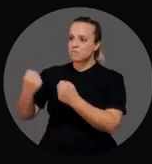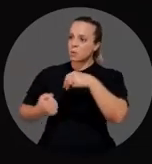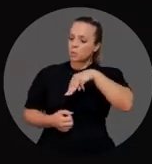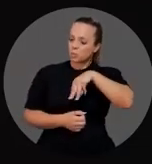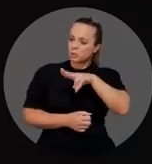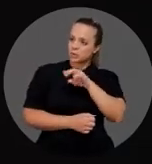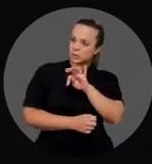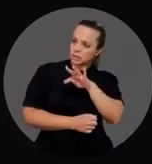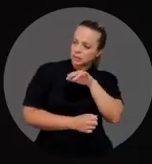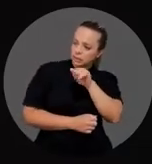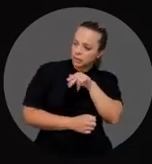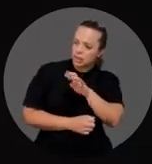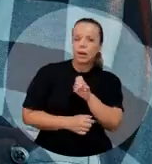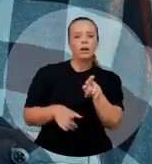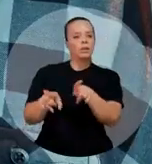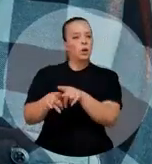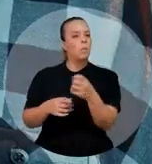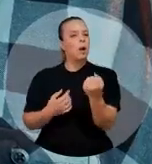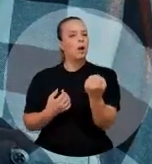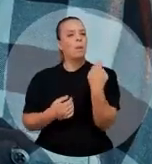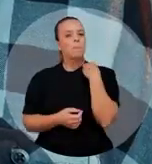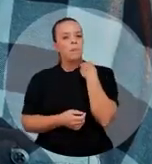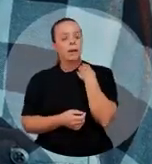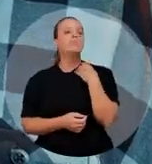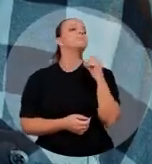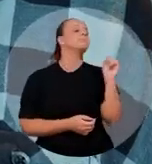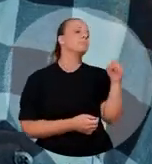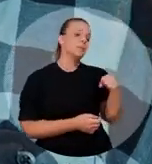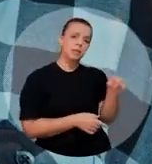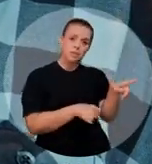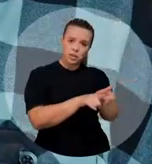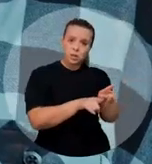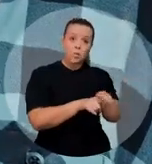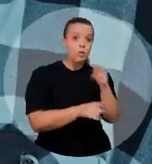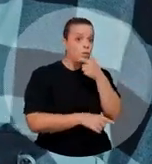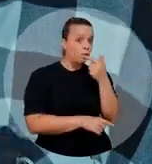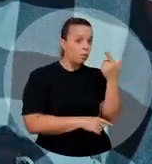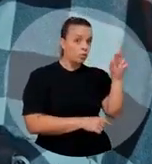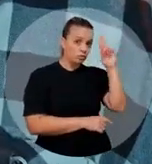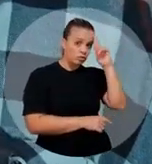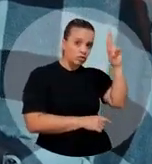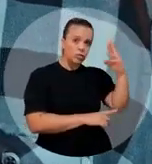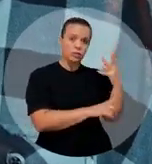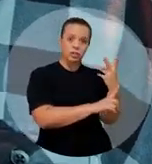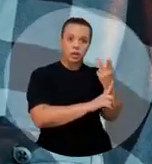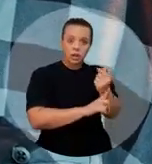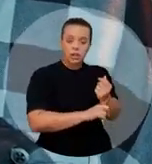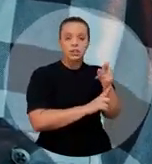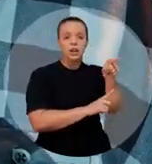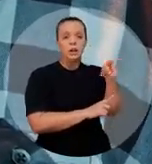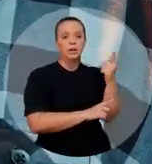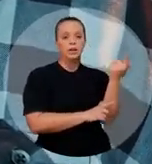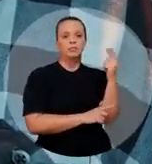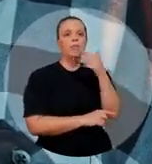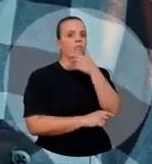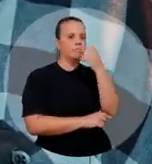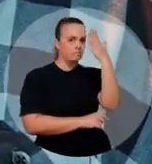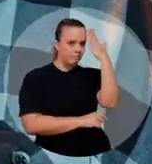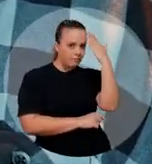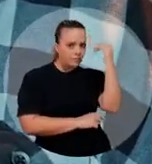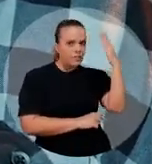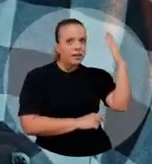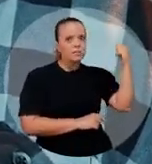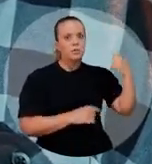Mustang, conseguindo um banco. E não só isso, também o diretor de arte, o Menotti Grigi, né? Que é